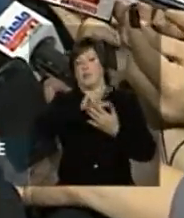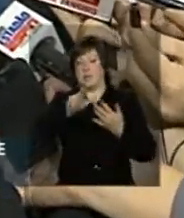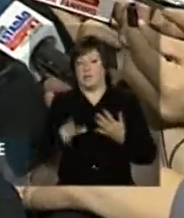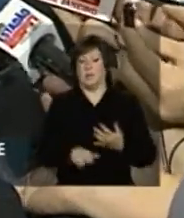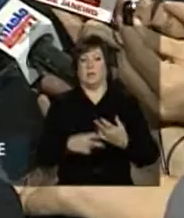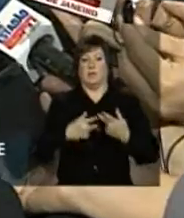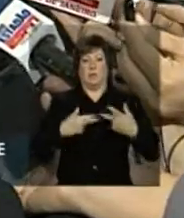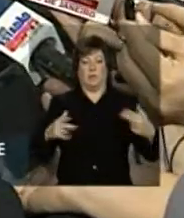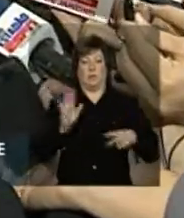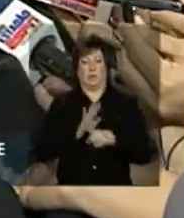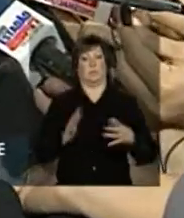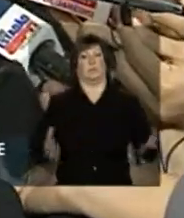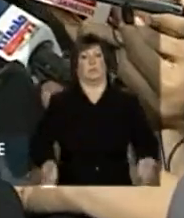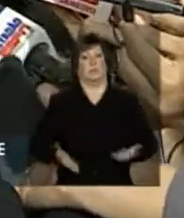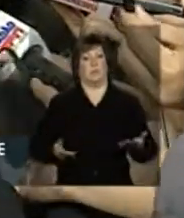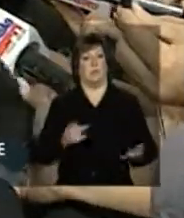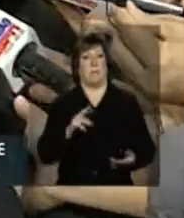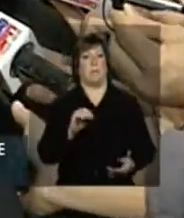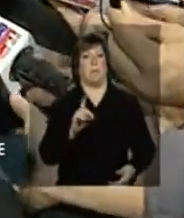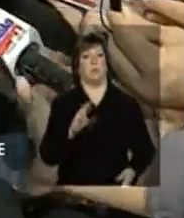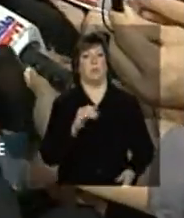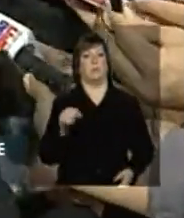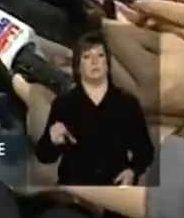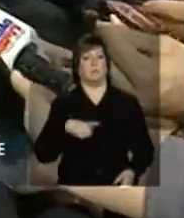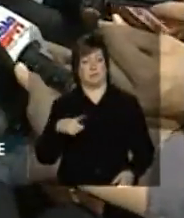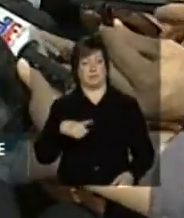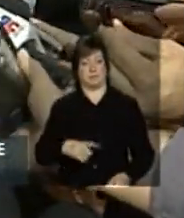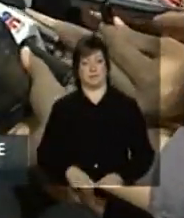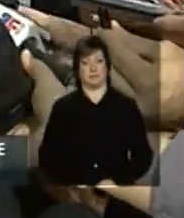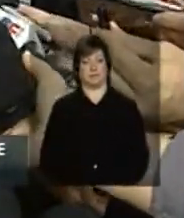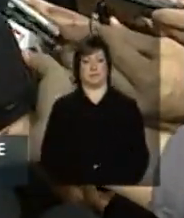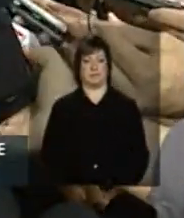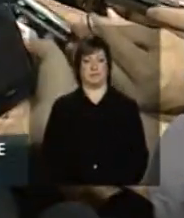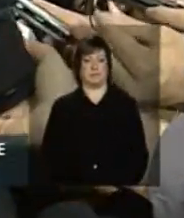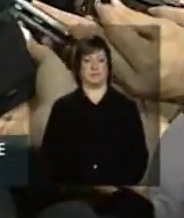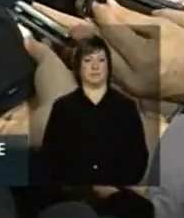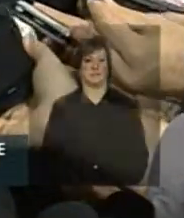iniciativas que estimulam a produção brasileira.